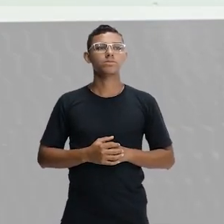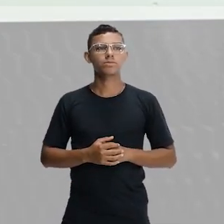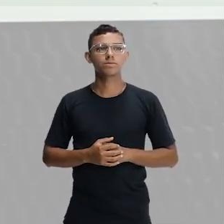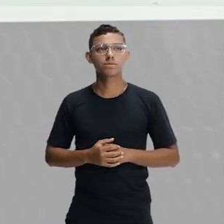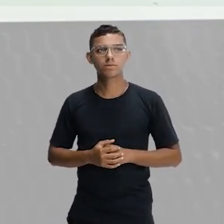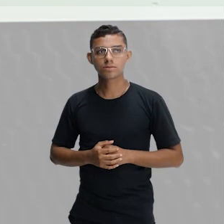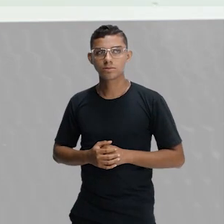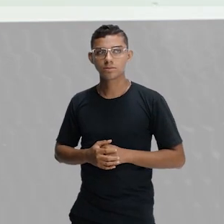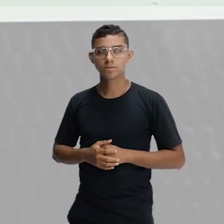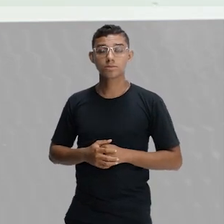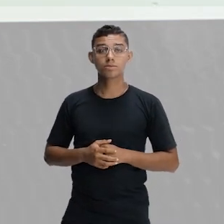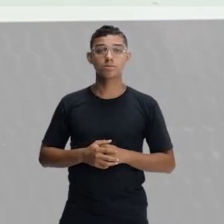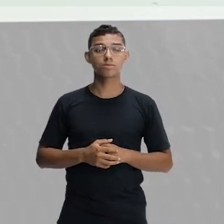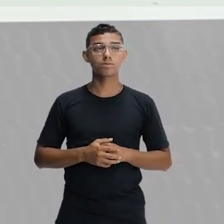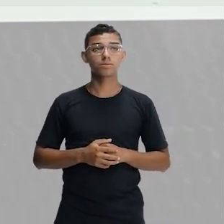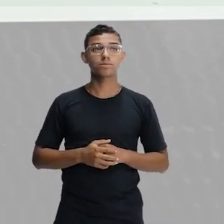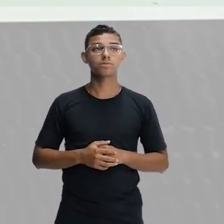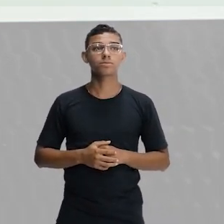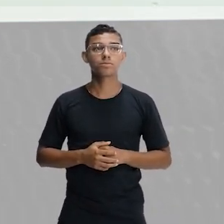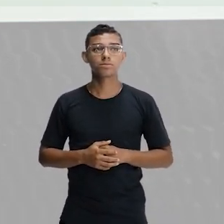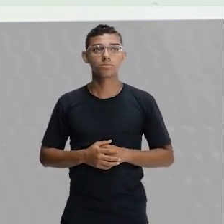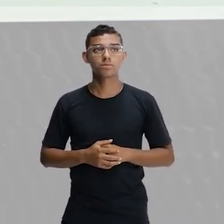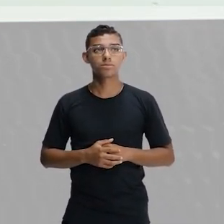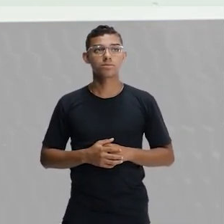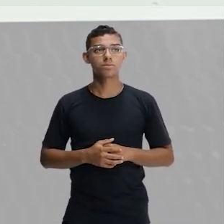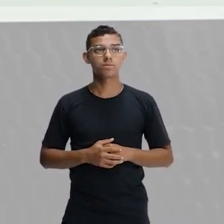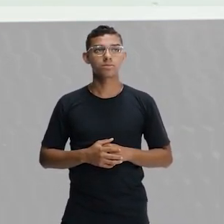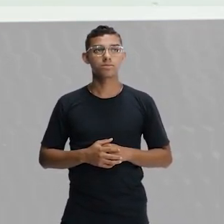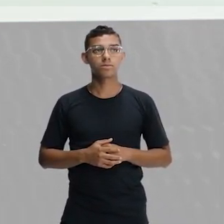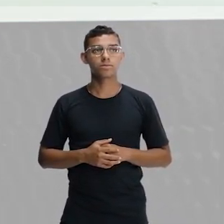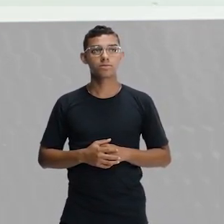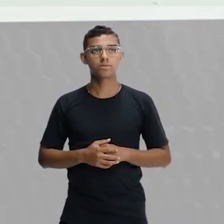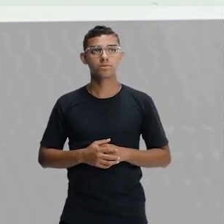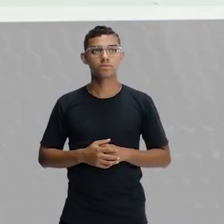4 negativas aqui, e o corpo B tivesse